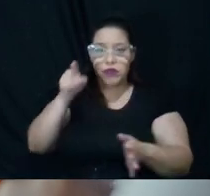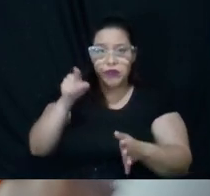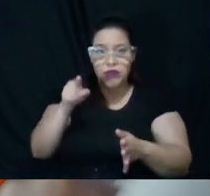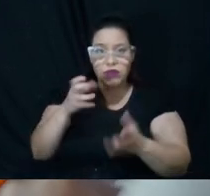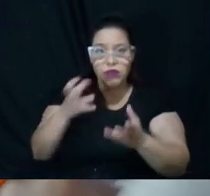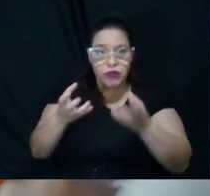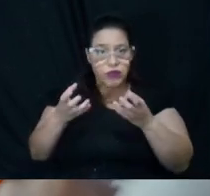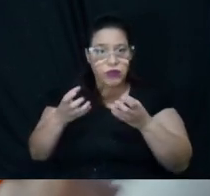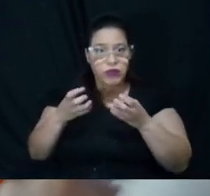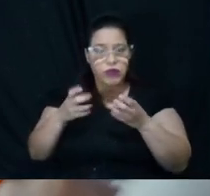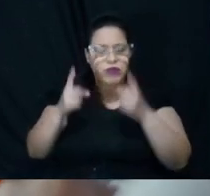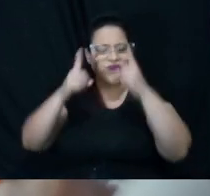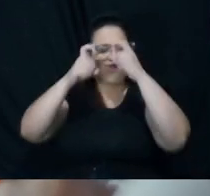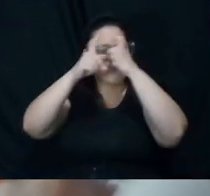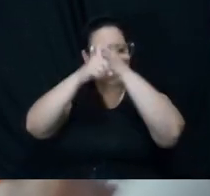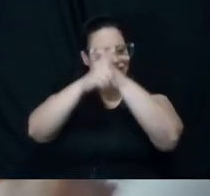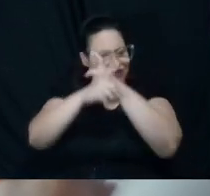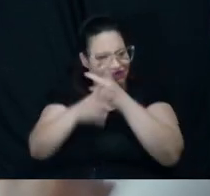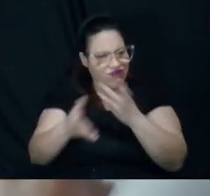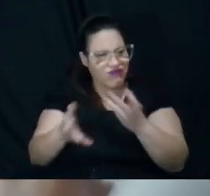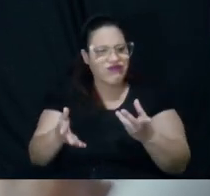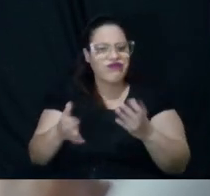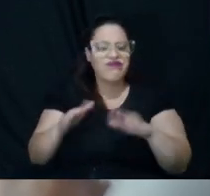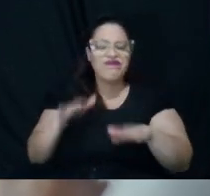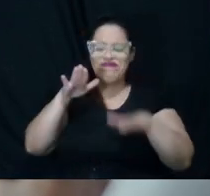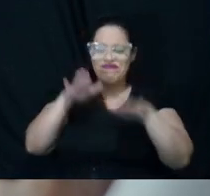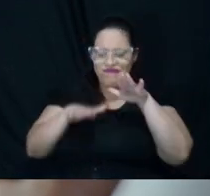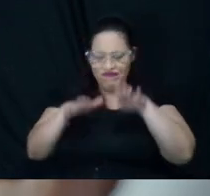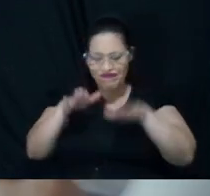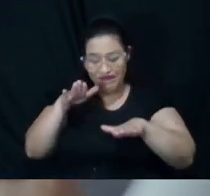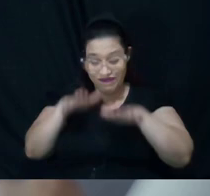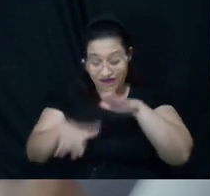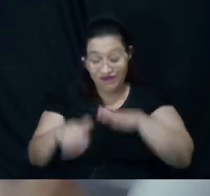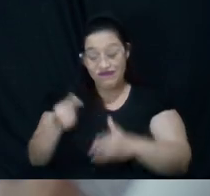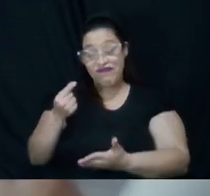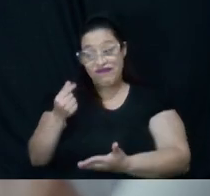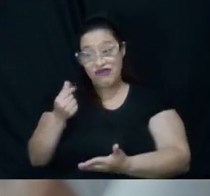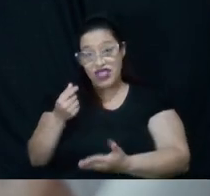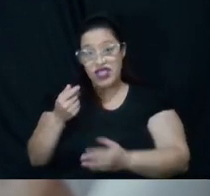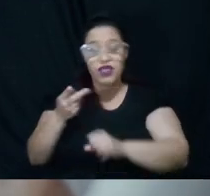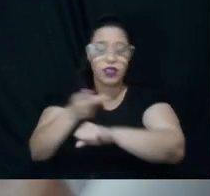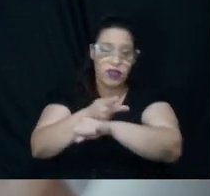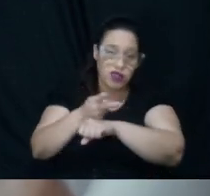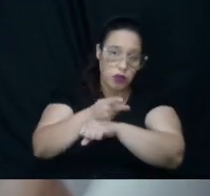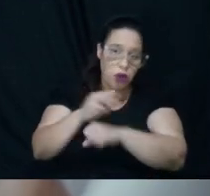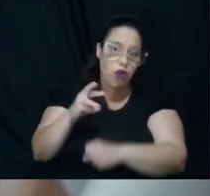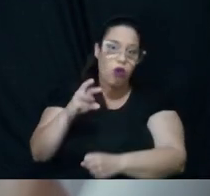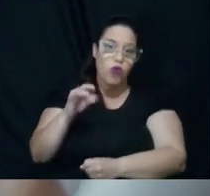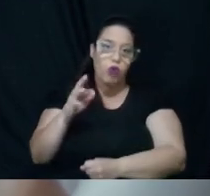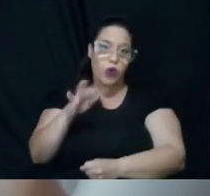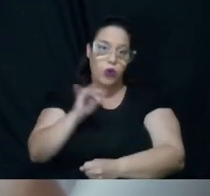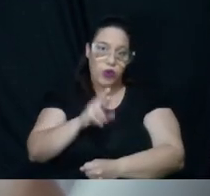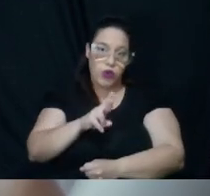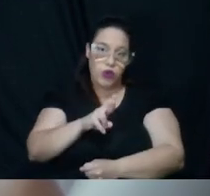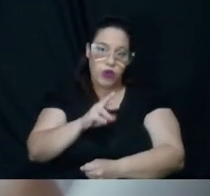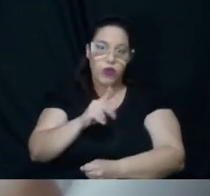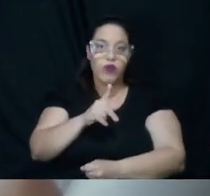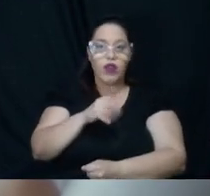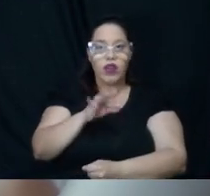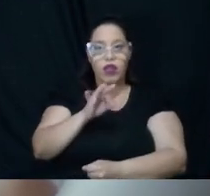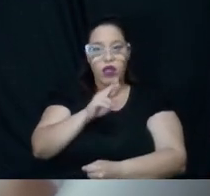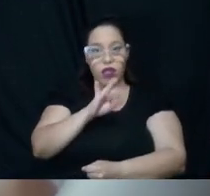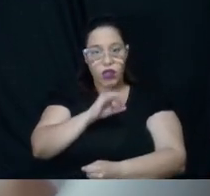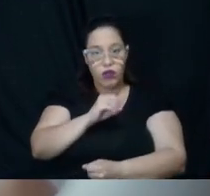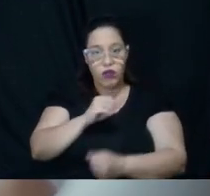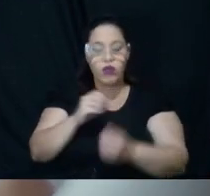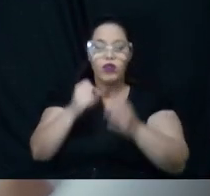de instabilidade financeira, que procure um consultor financeiro, que procure uma instituição financeira, o gerente